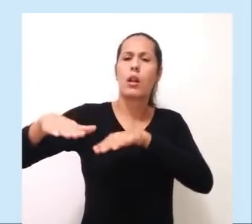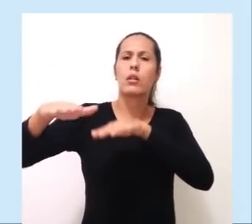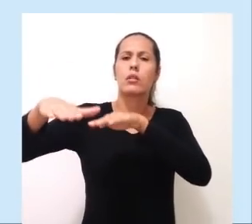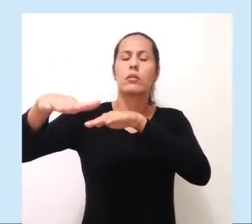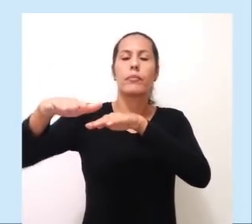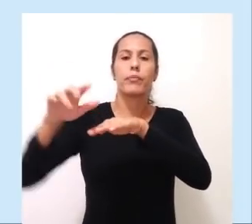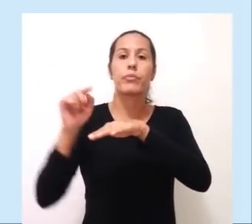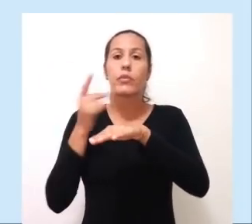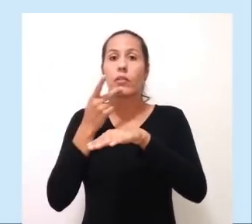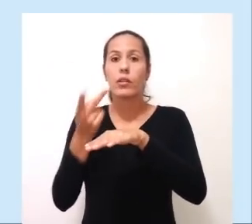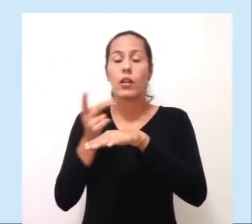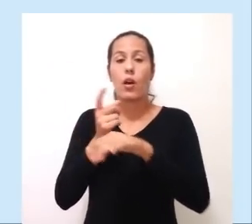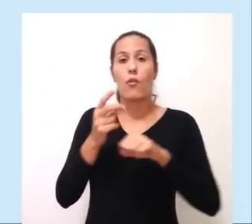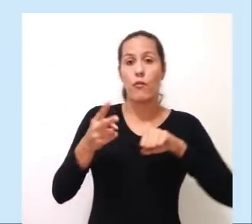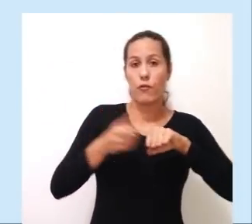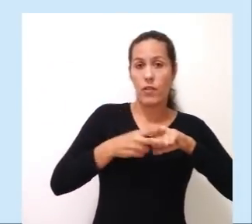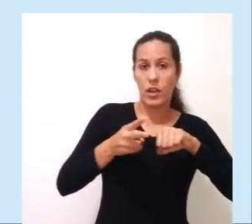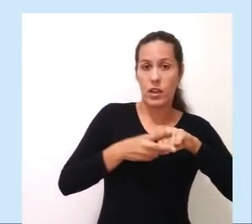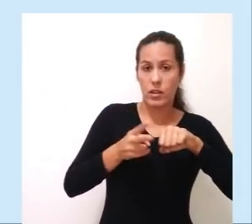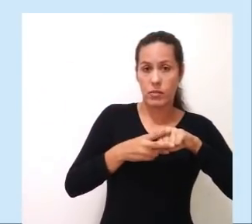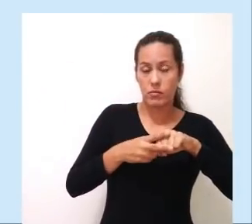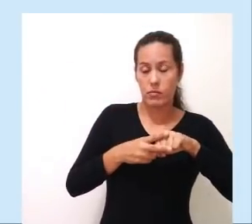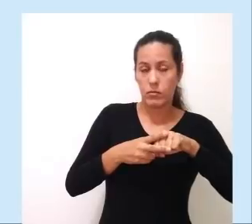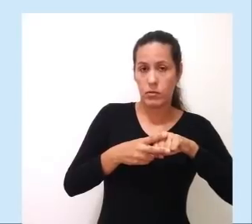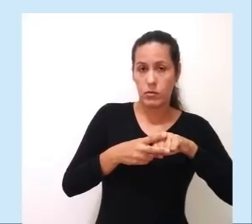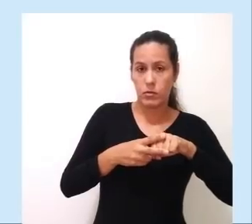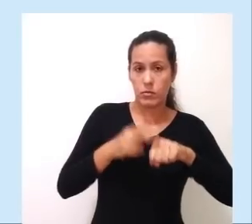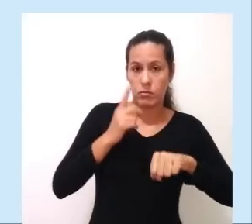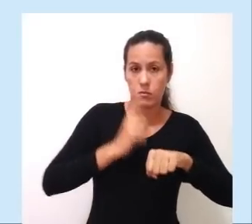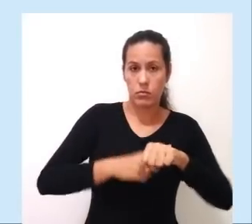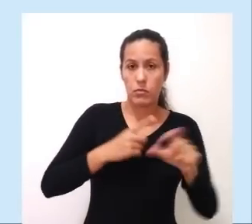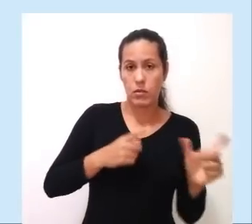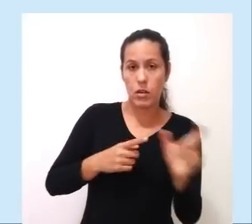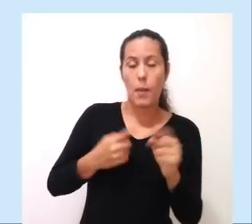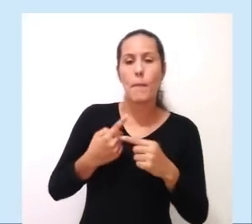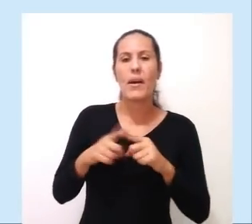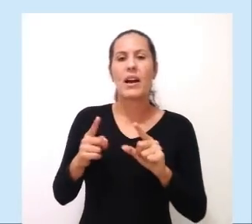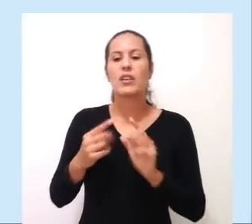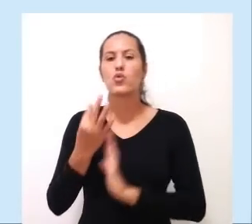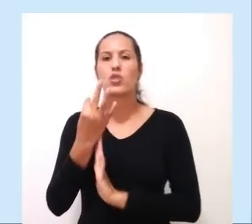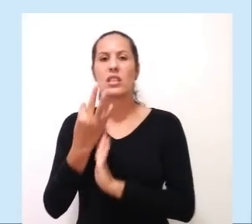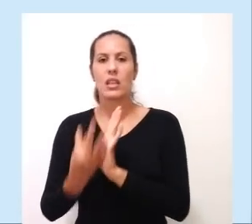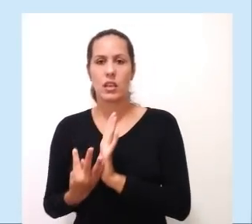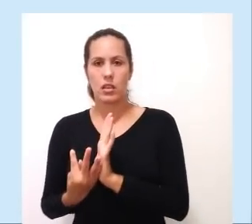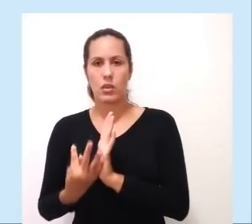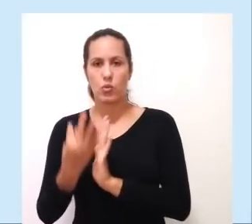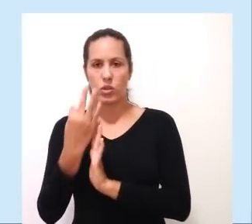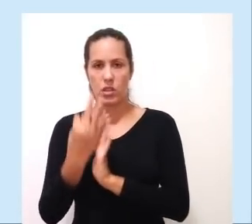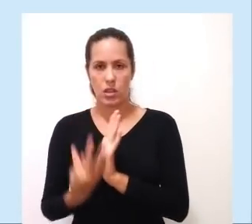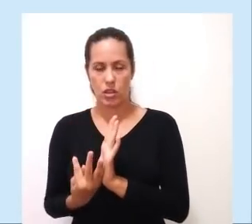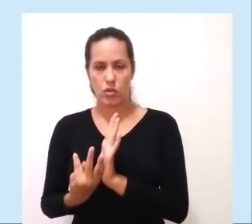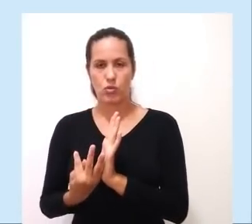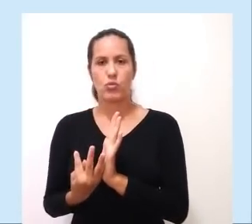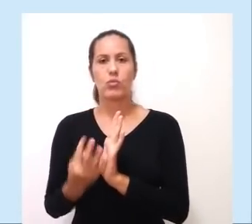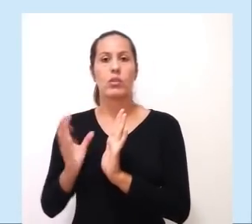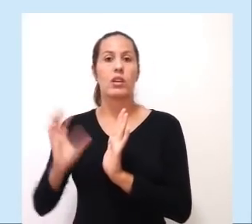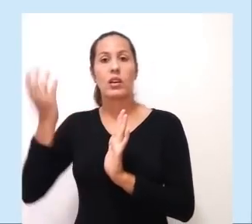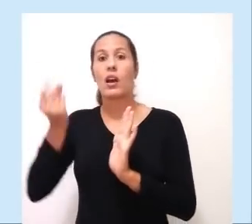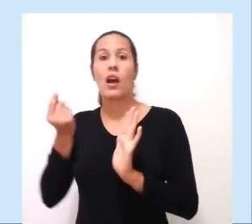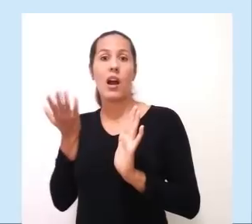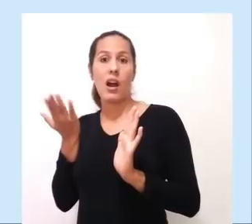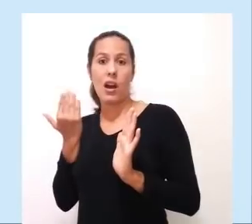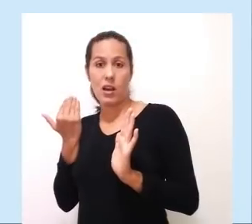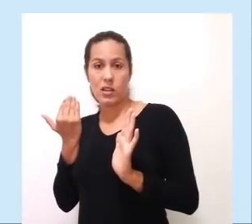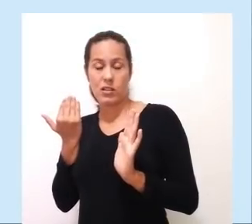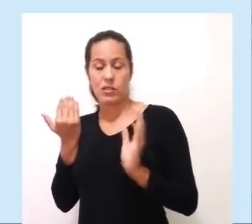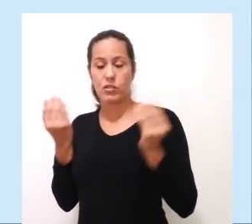histórico é utilizarmos o verbo no presente, mas o texto no passado, para dar um teor de atualidade, um caráter de